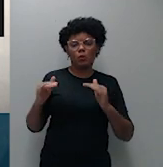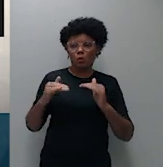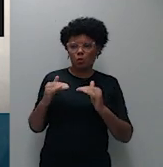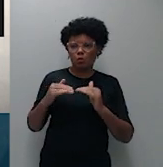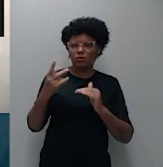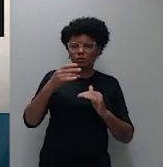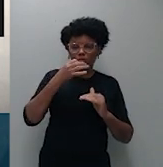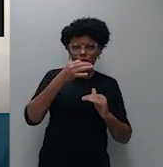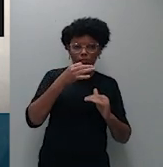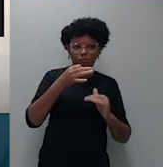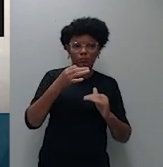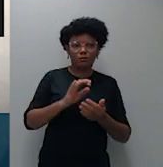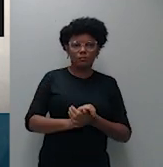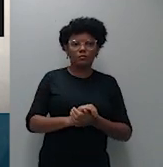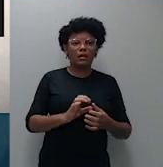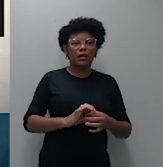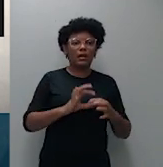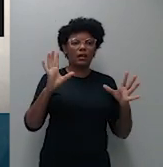disposição